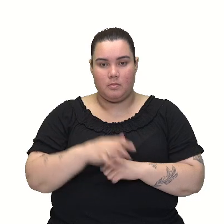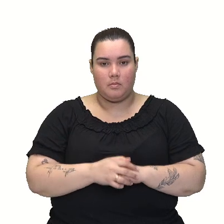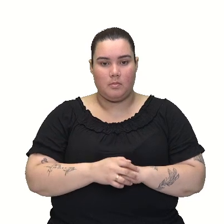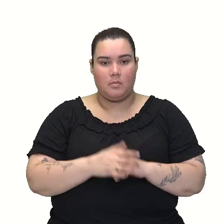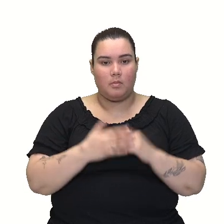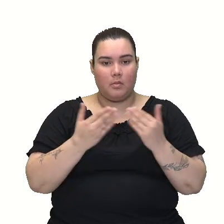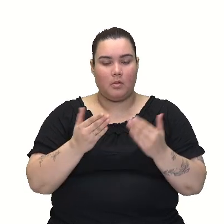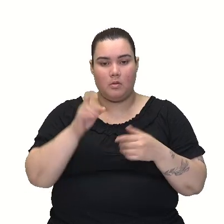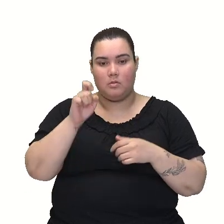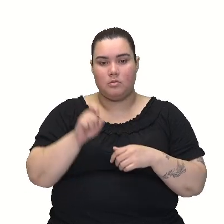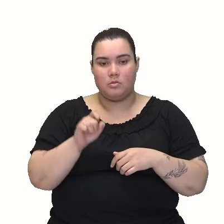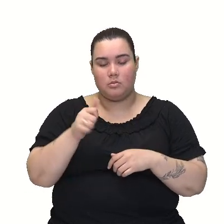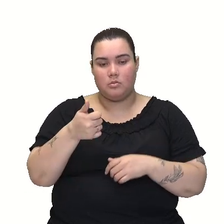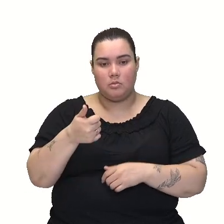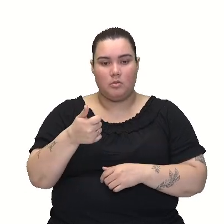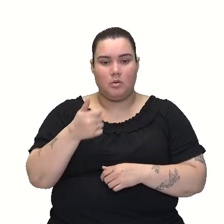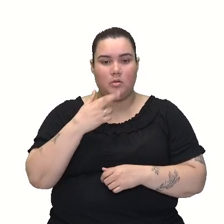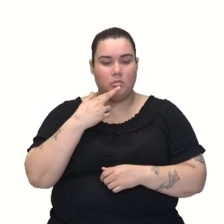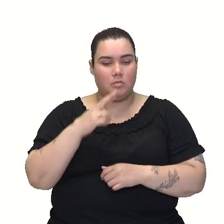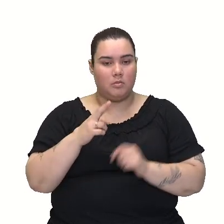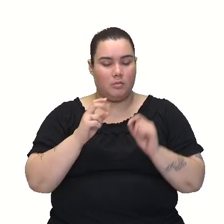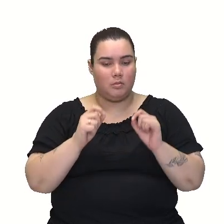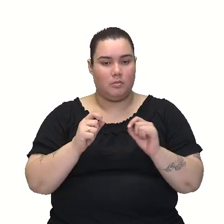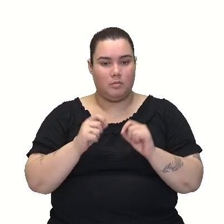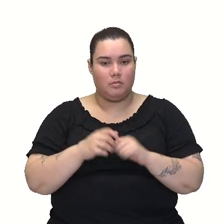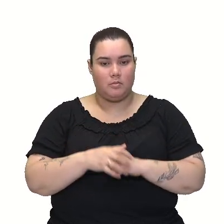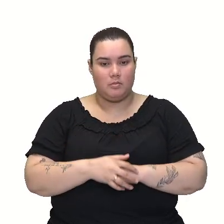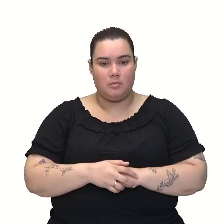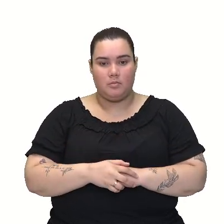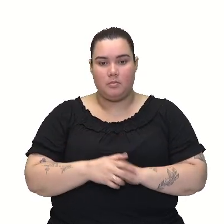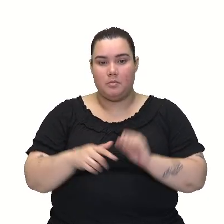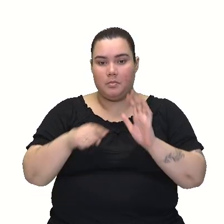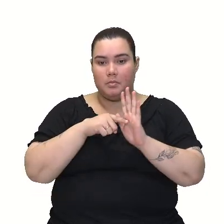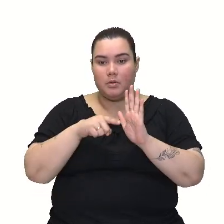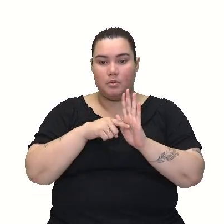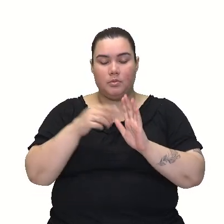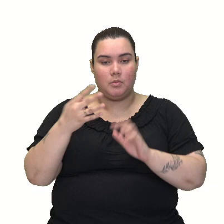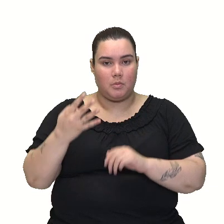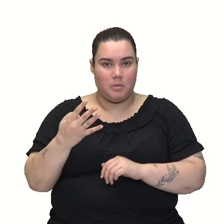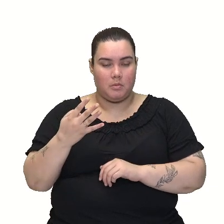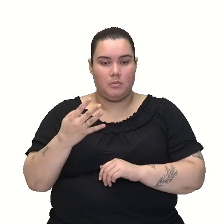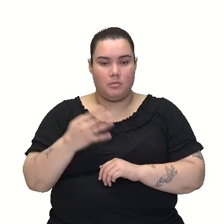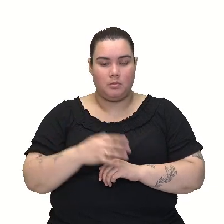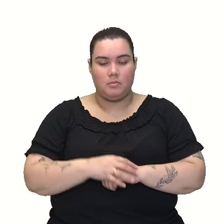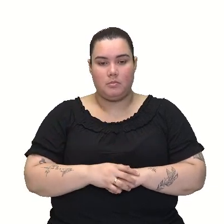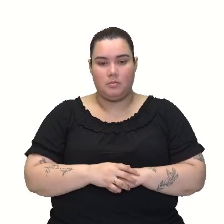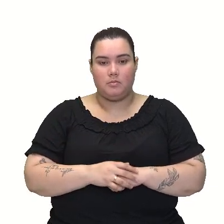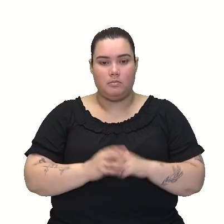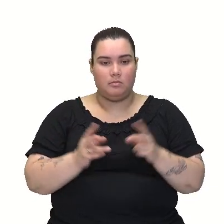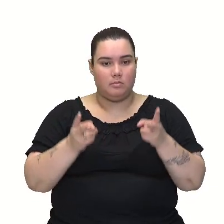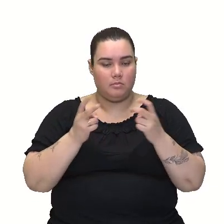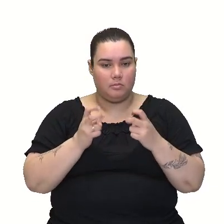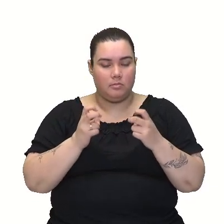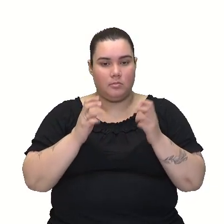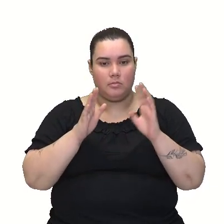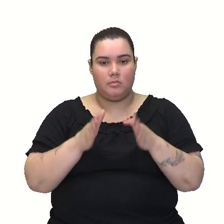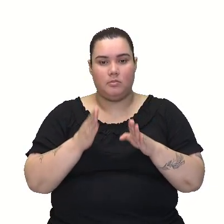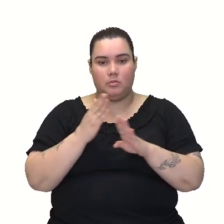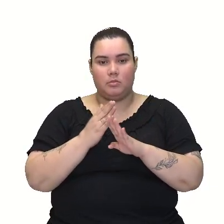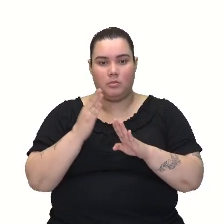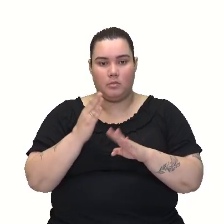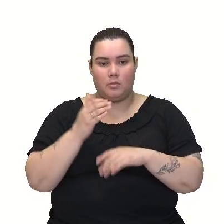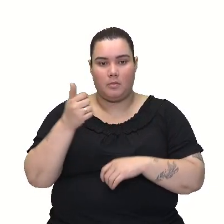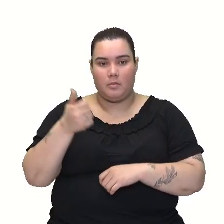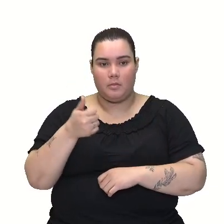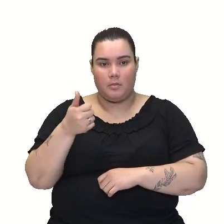aqui de x1 vai ser igual a menos 4. Então, veja, já encontrei a primeira